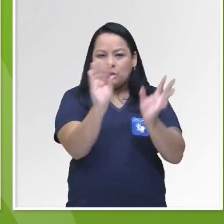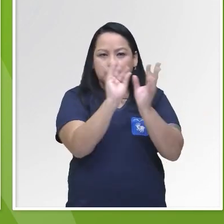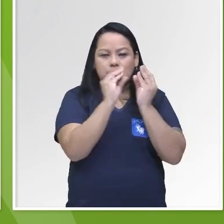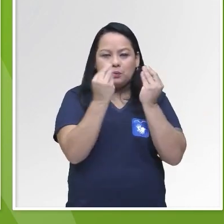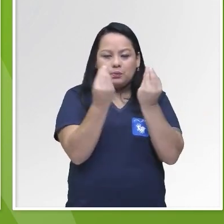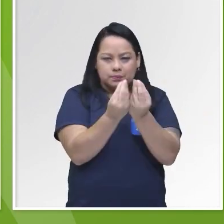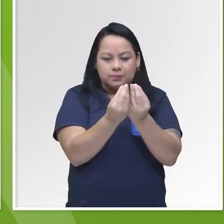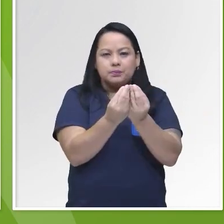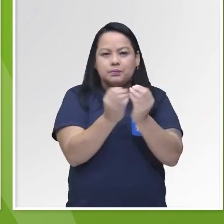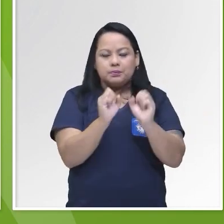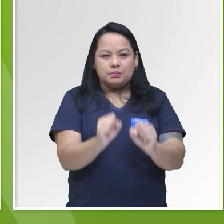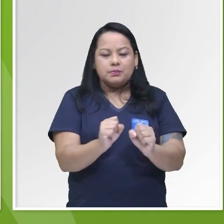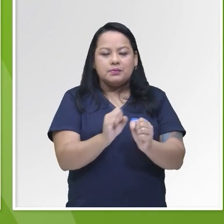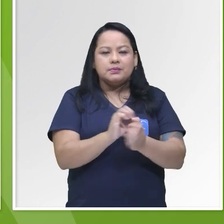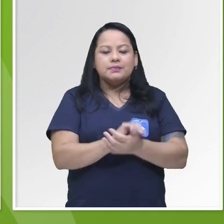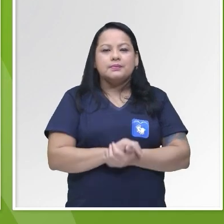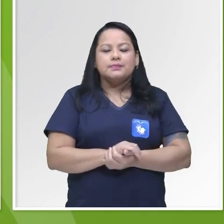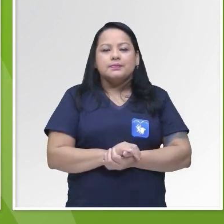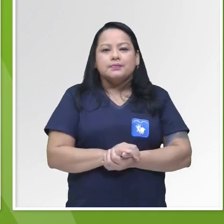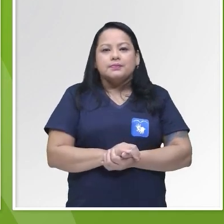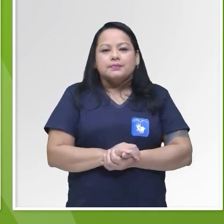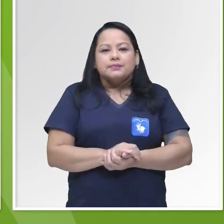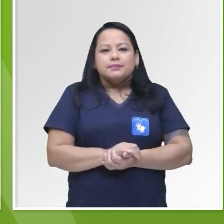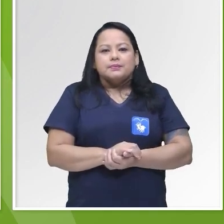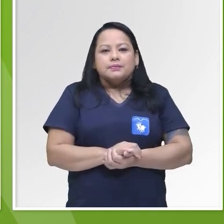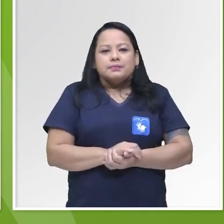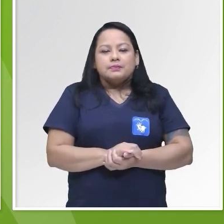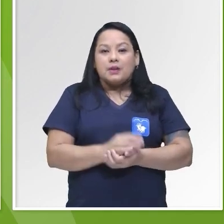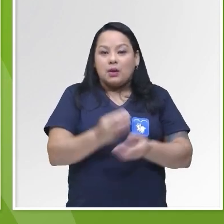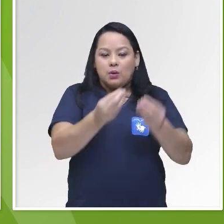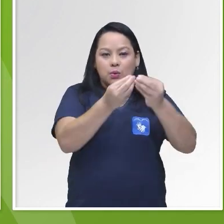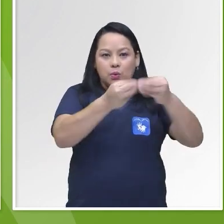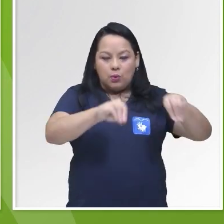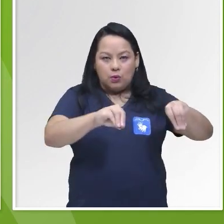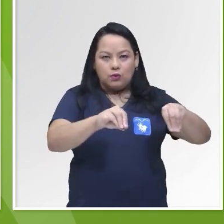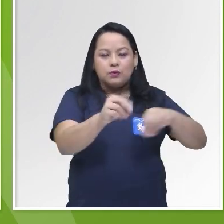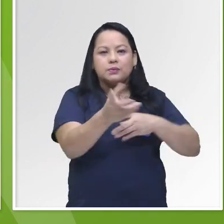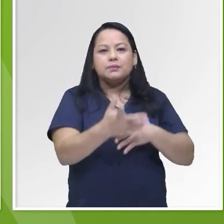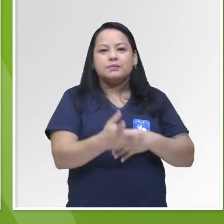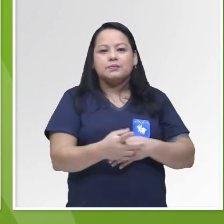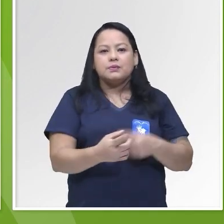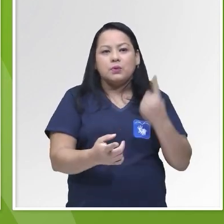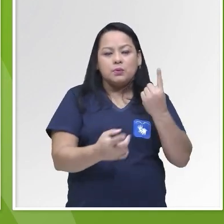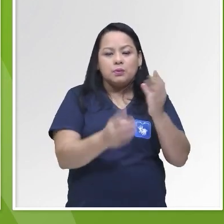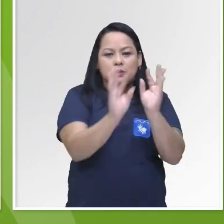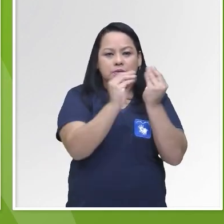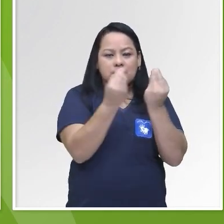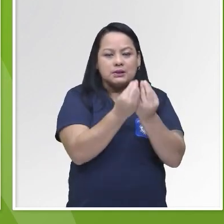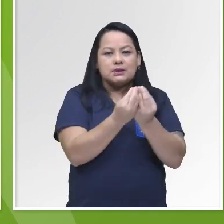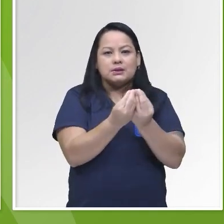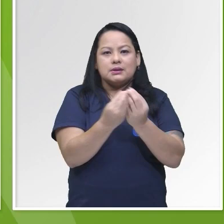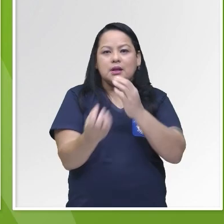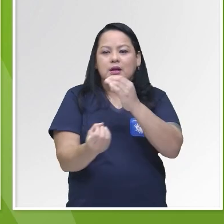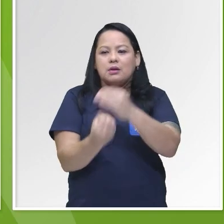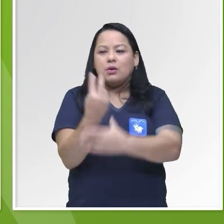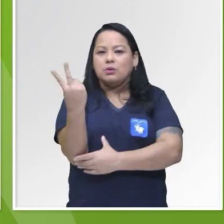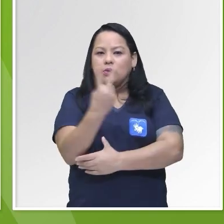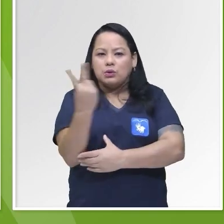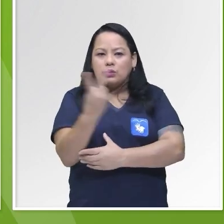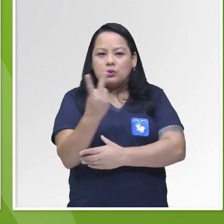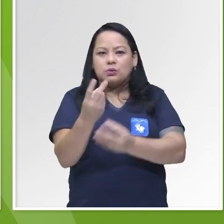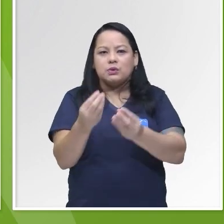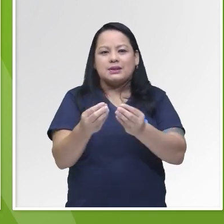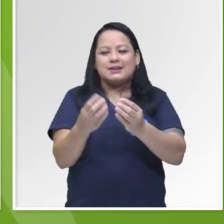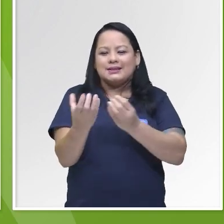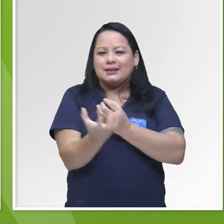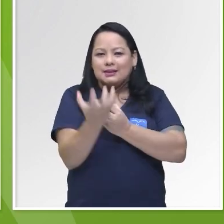única substância, representada aqui pelo ovo, né? Gerando duas, a casca e a tartaruga, tá bom?